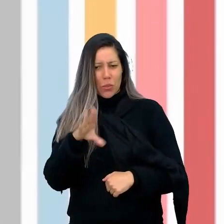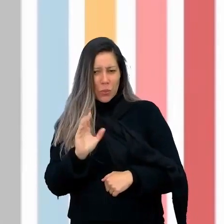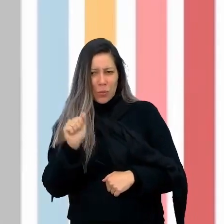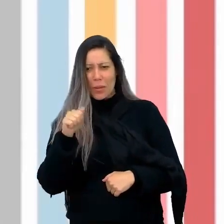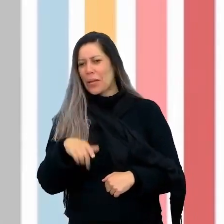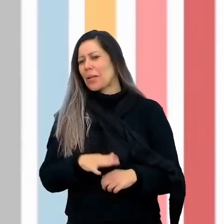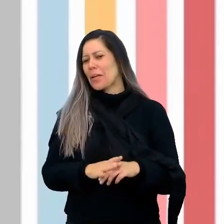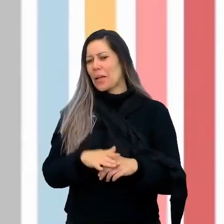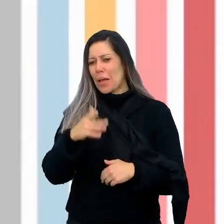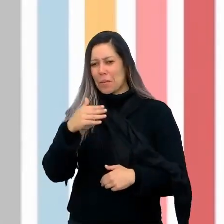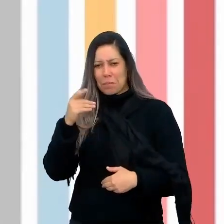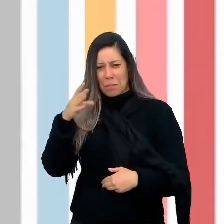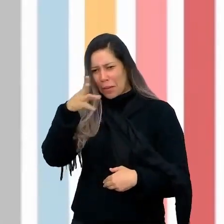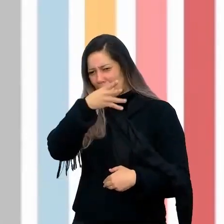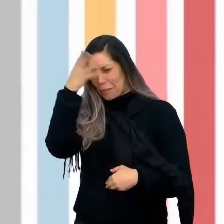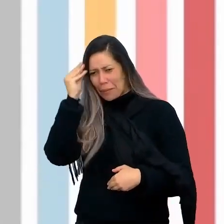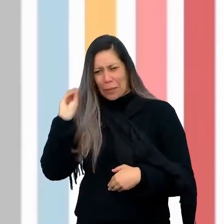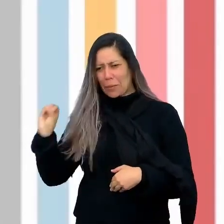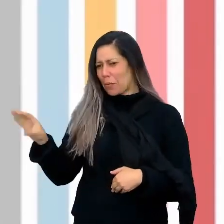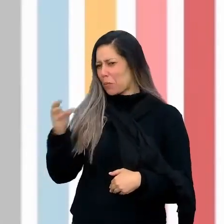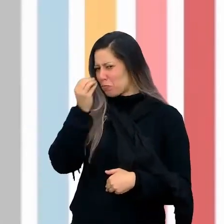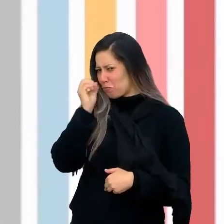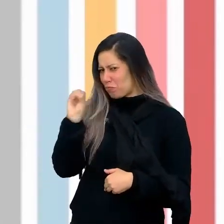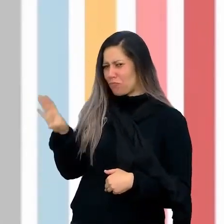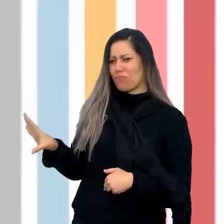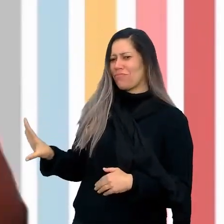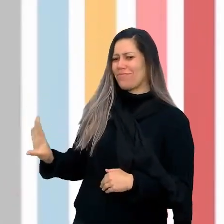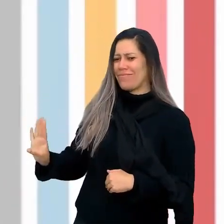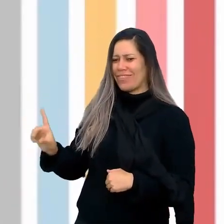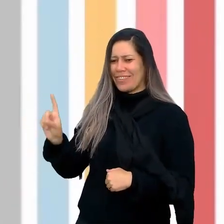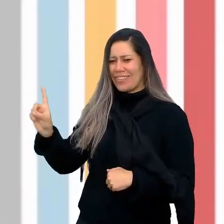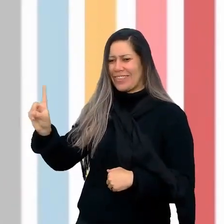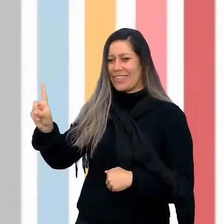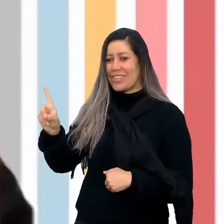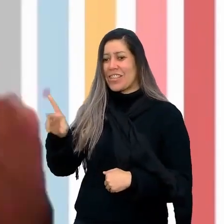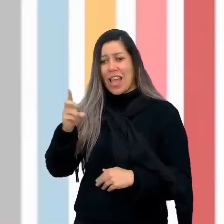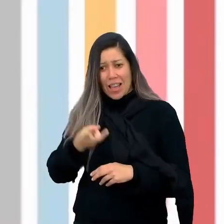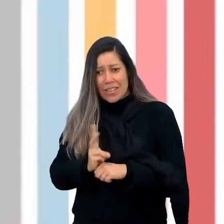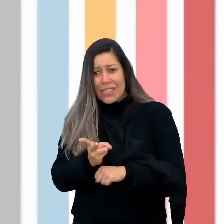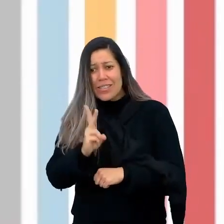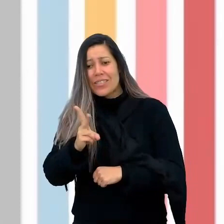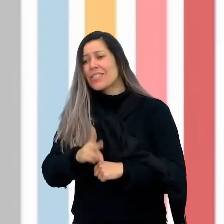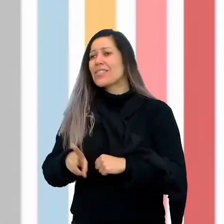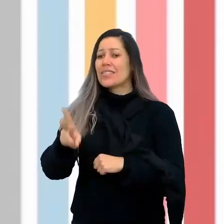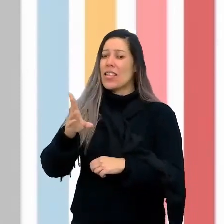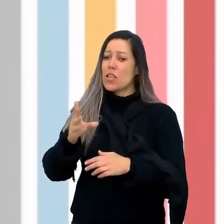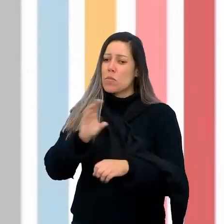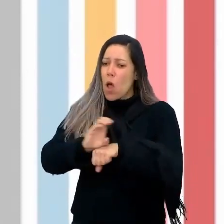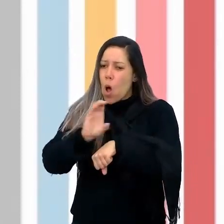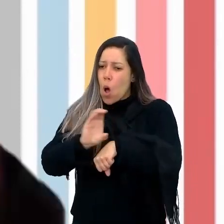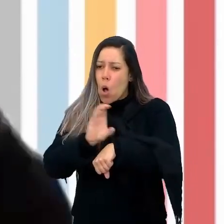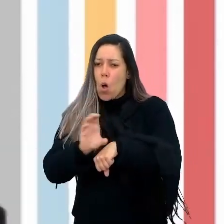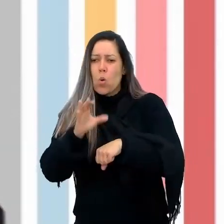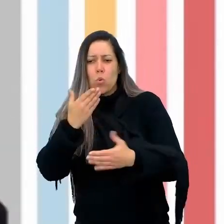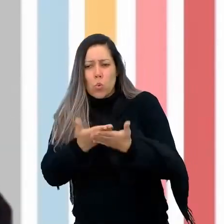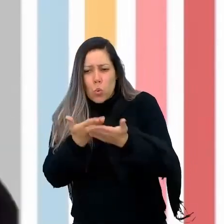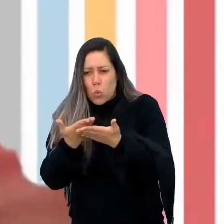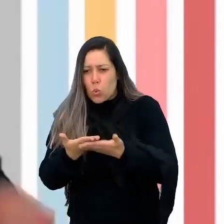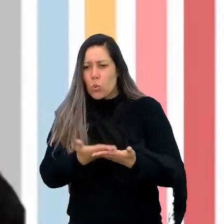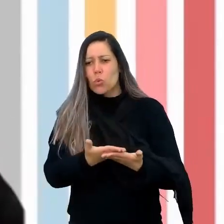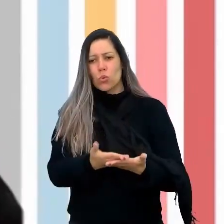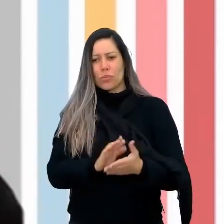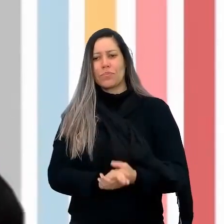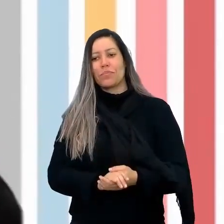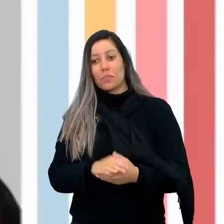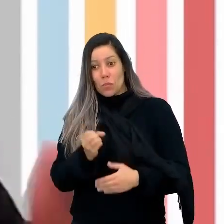de estudar, né? Nunca mais buscar, deixar de buscar o aperfeiçoamento, o aprimoramento. Tá bem? Então vamos lá, pessoal.